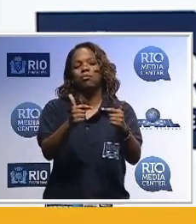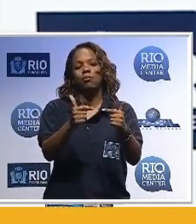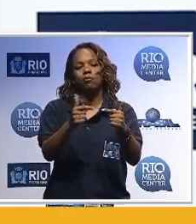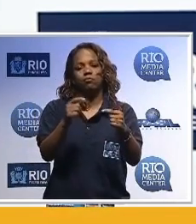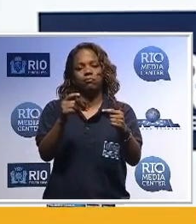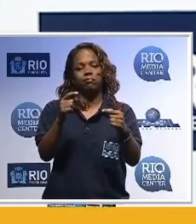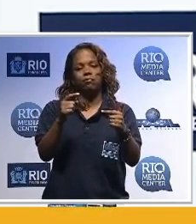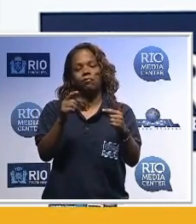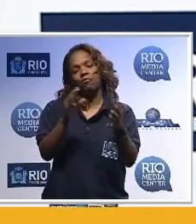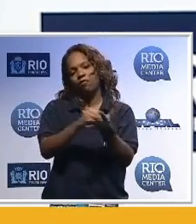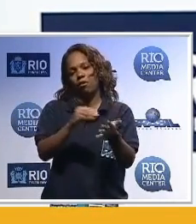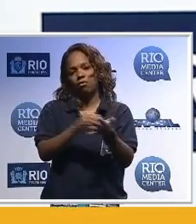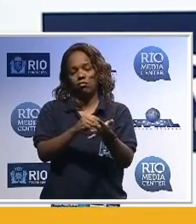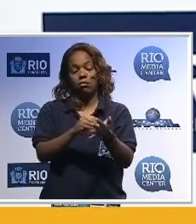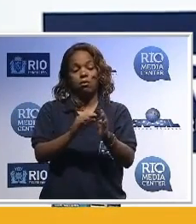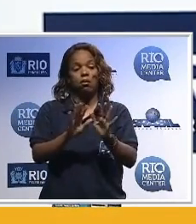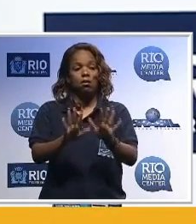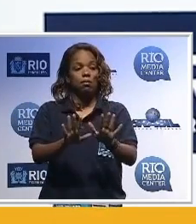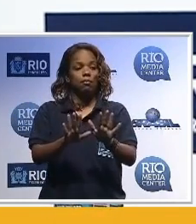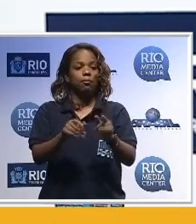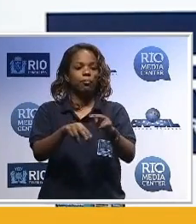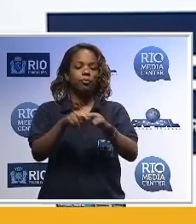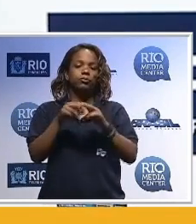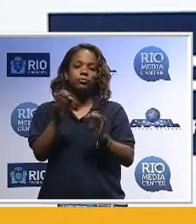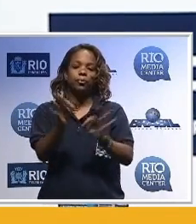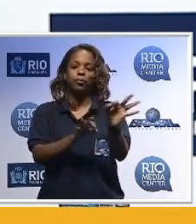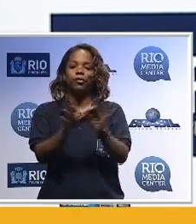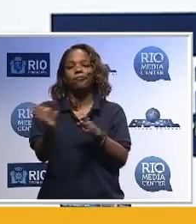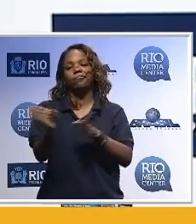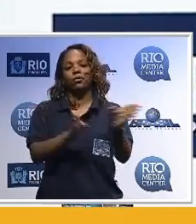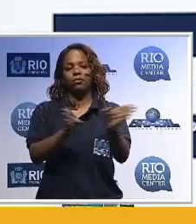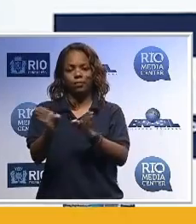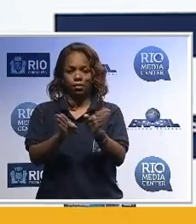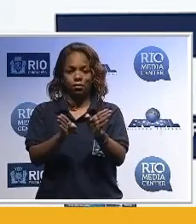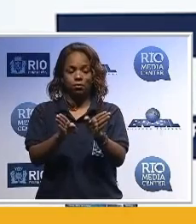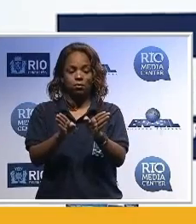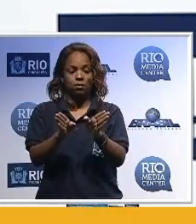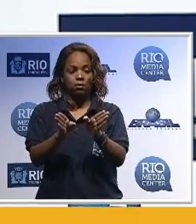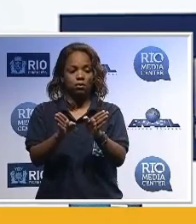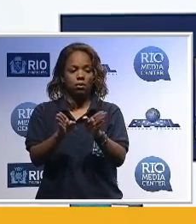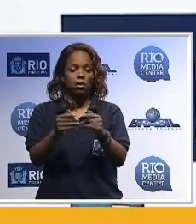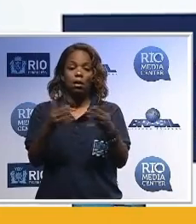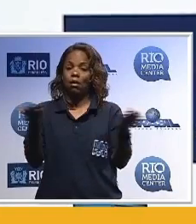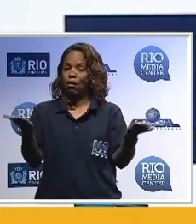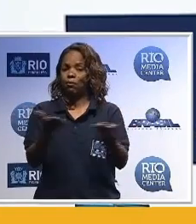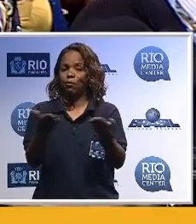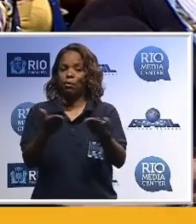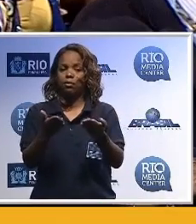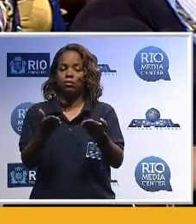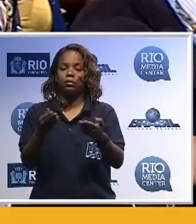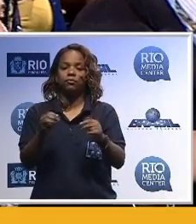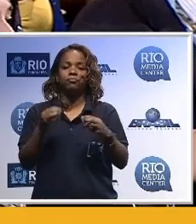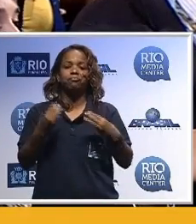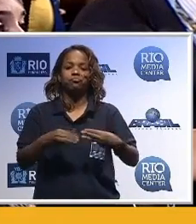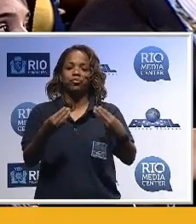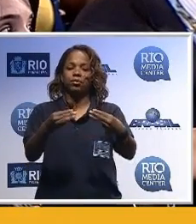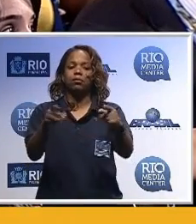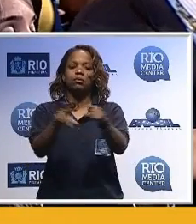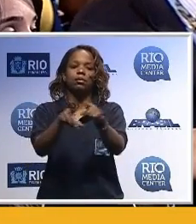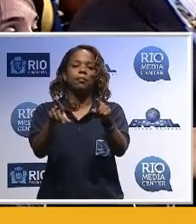né, no projeto de acessibilidade. E vejo agora o Ministério e a